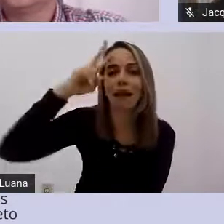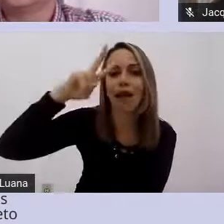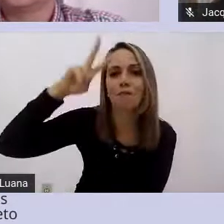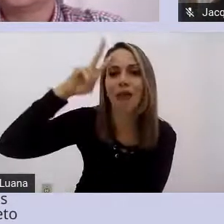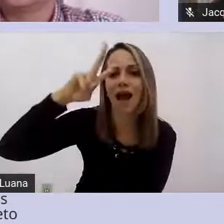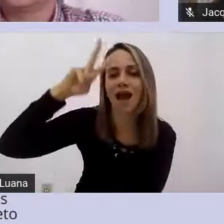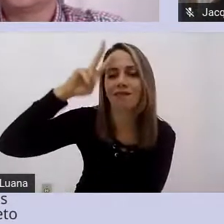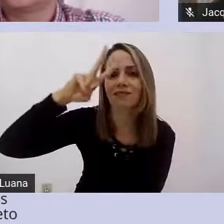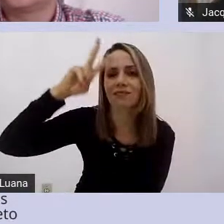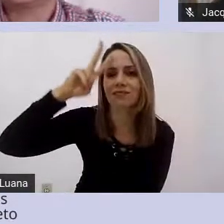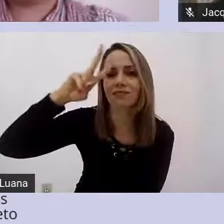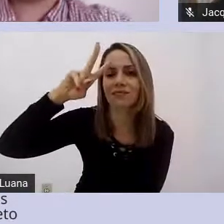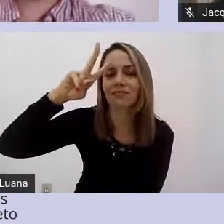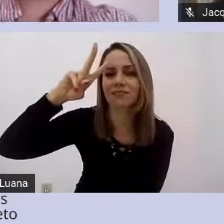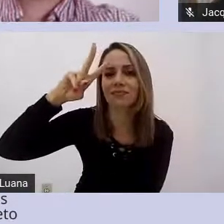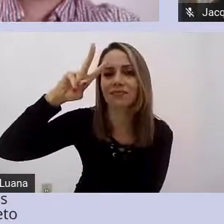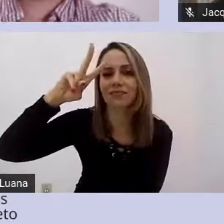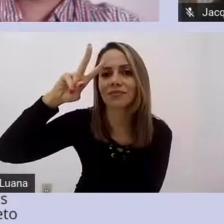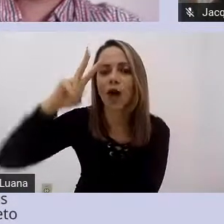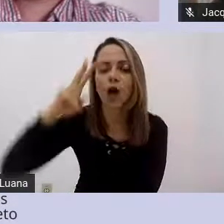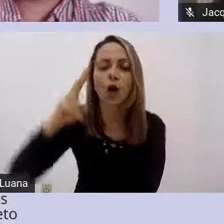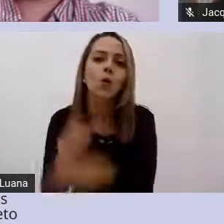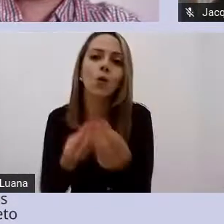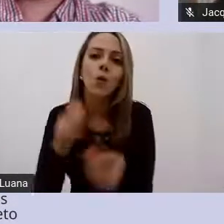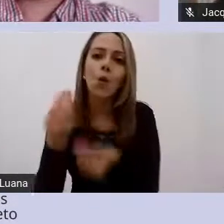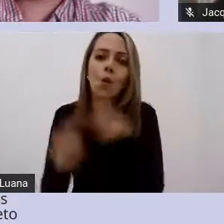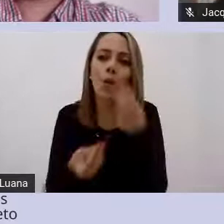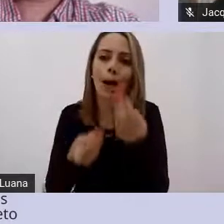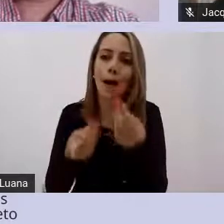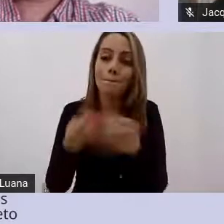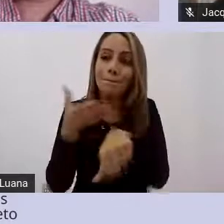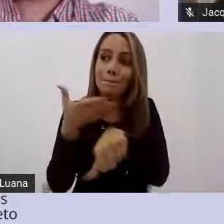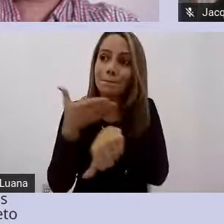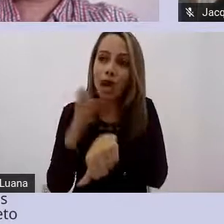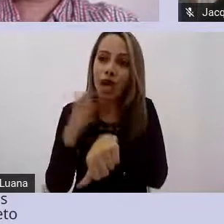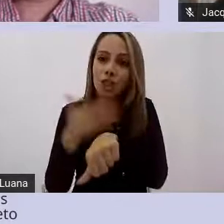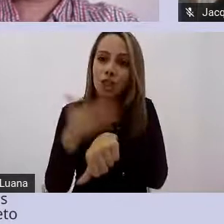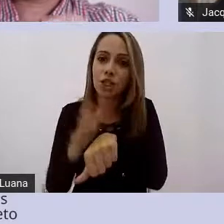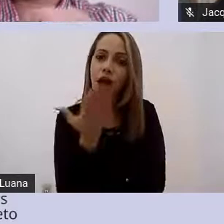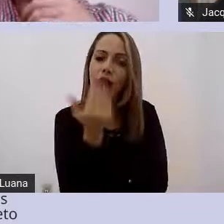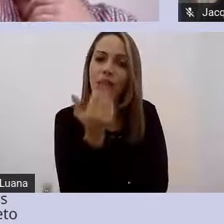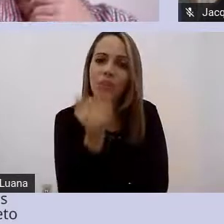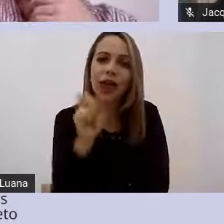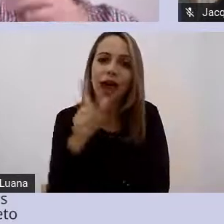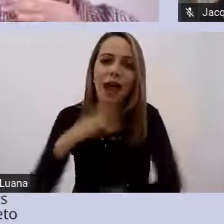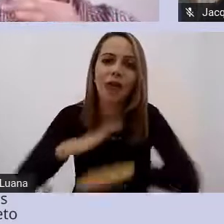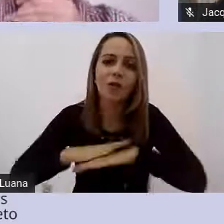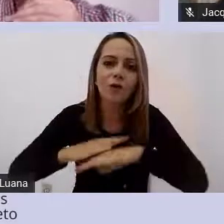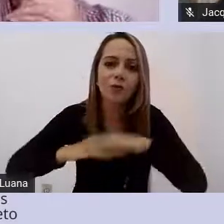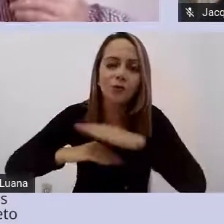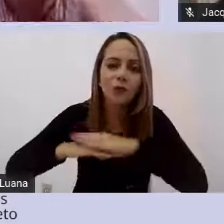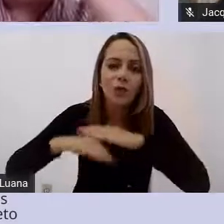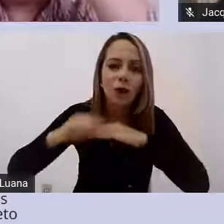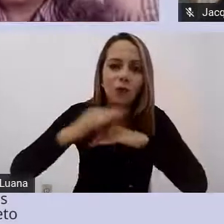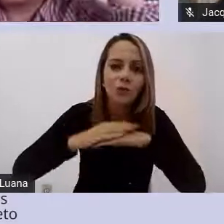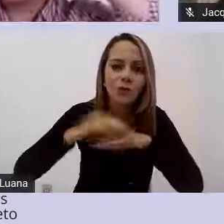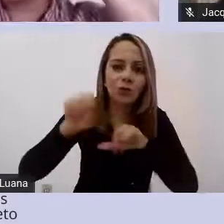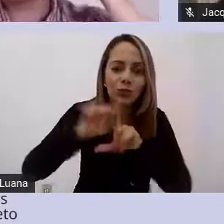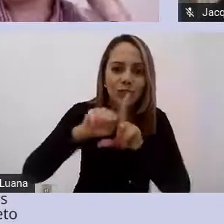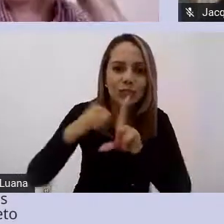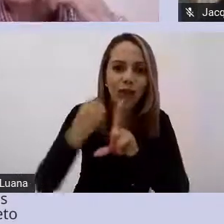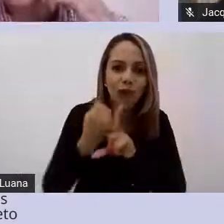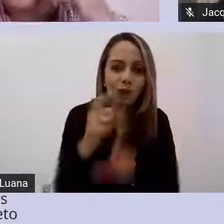como essas práticas alimentares são construções sociais que a gente tem o tempo inteiro que